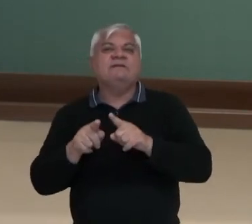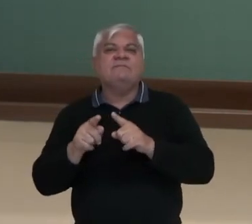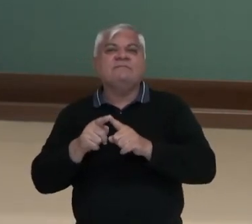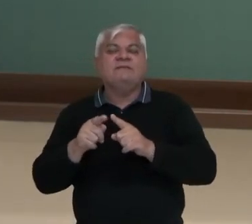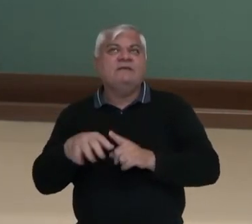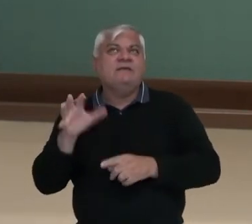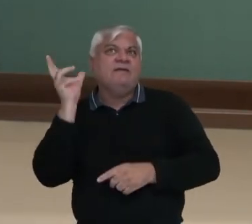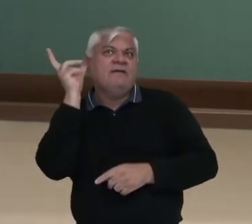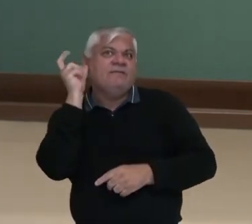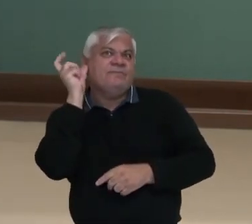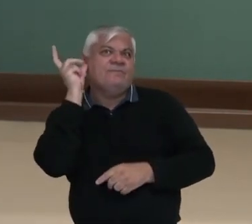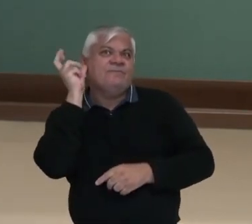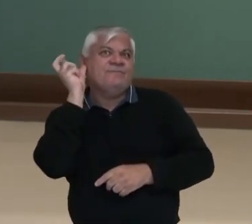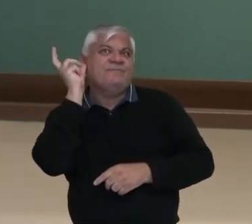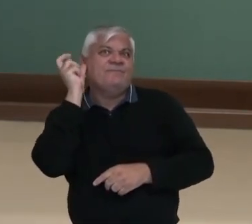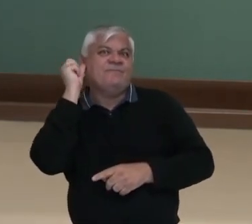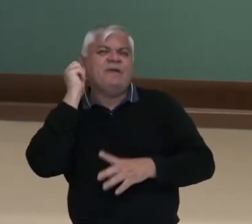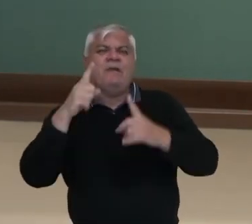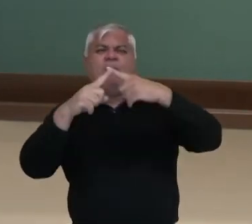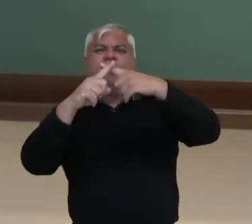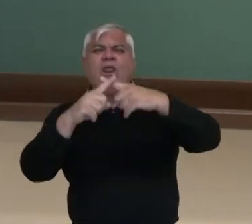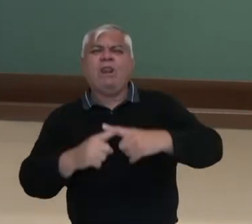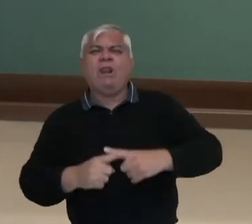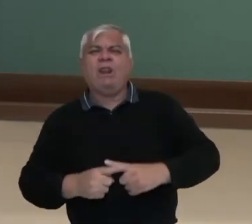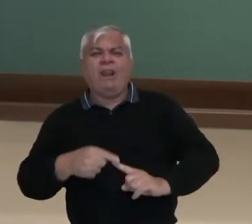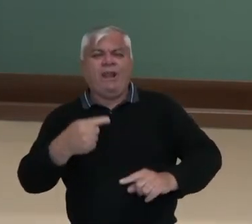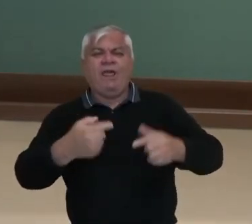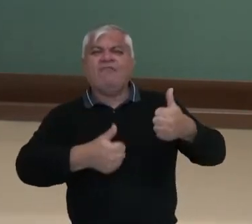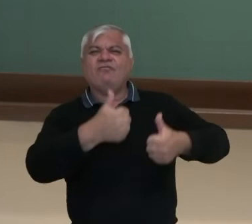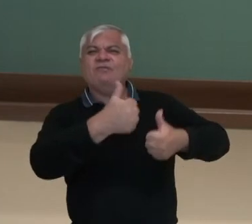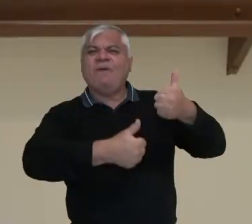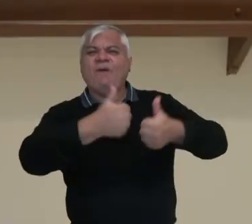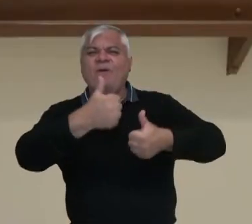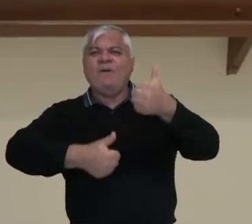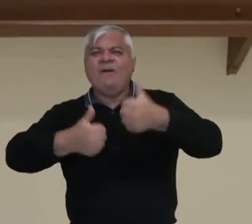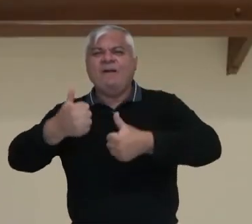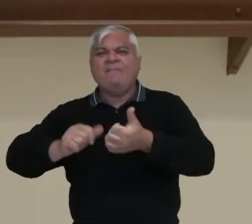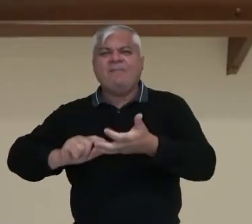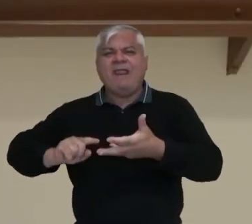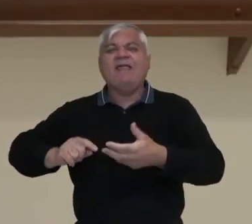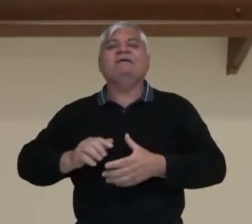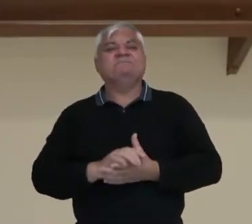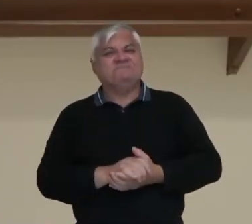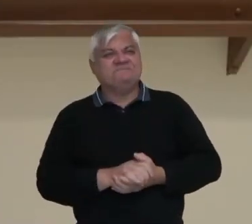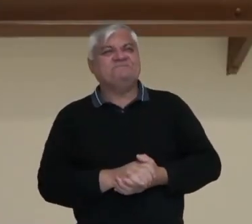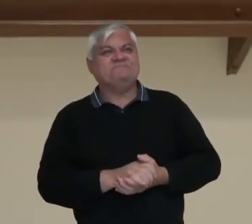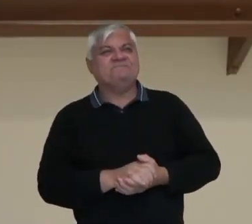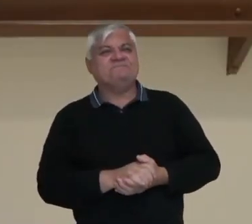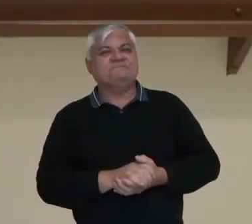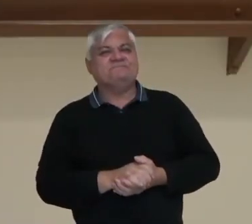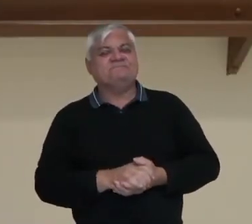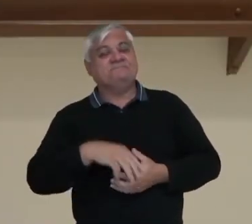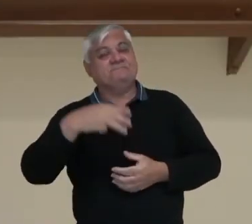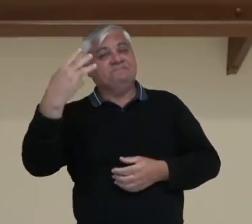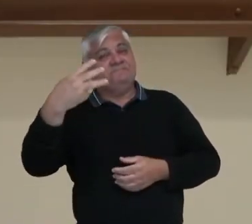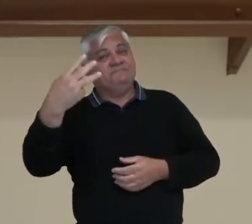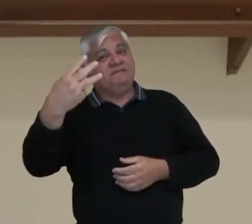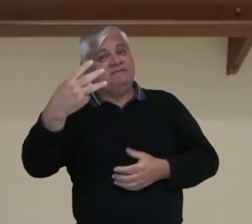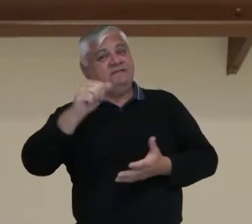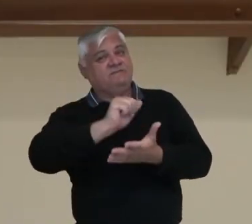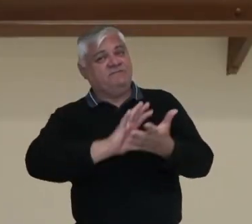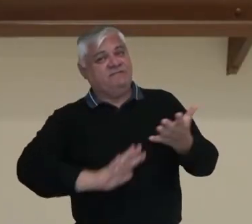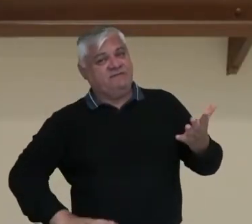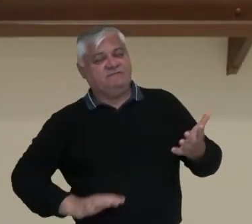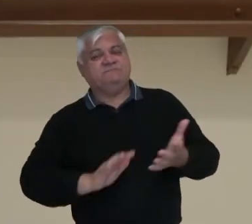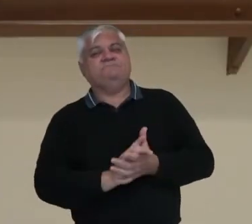a ouvir os jogos, a narração dos jogos que estavam acontecendo. E nossa última